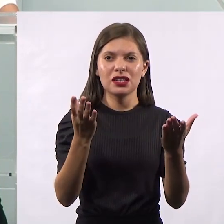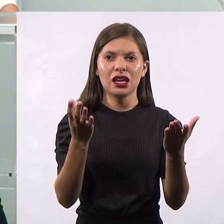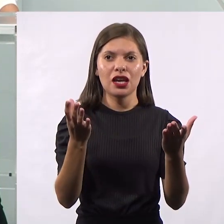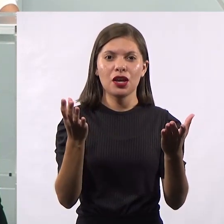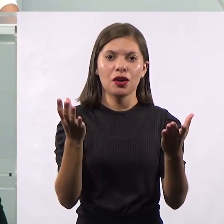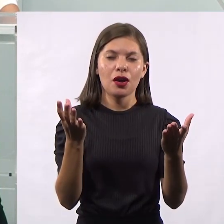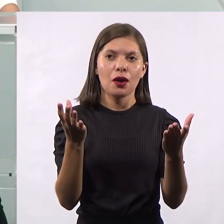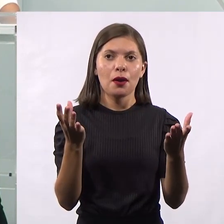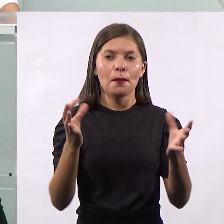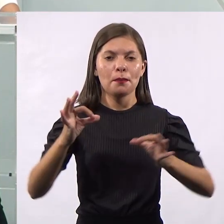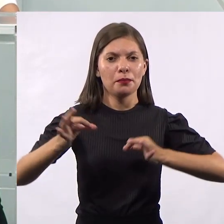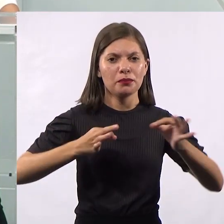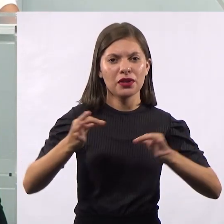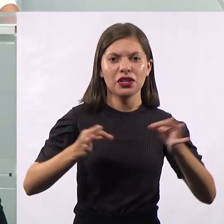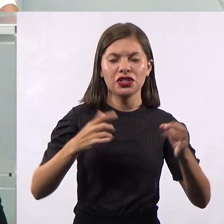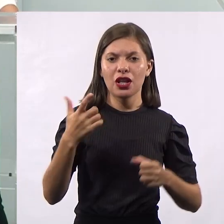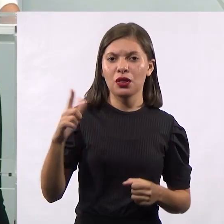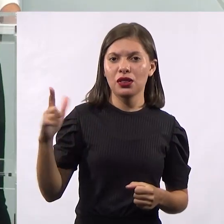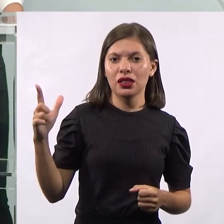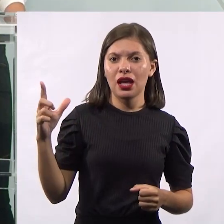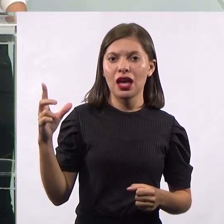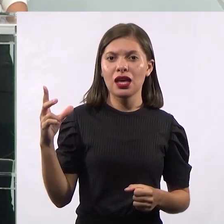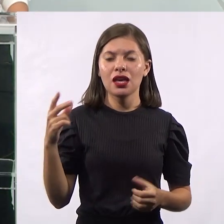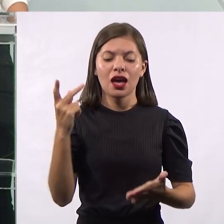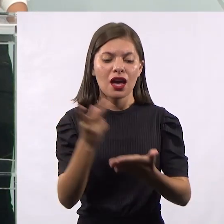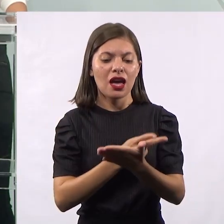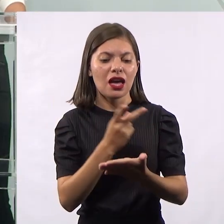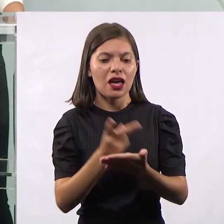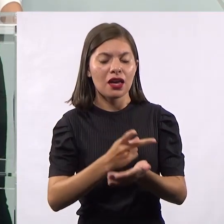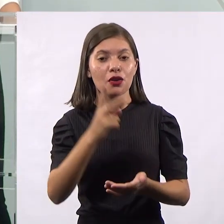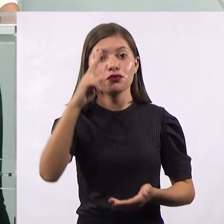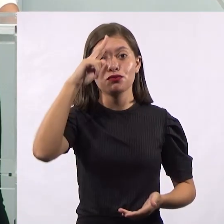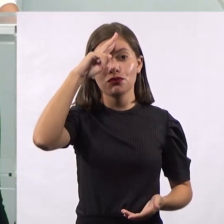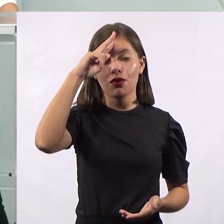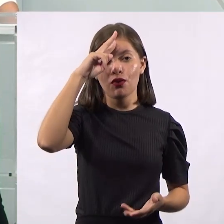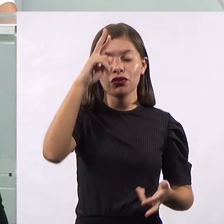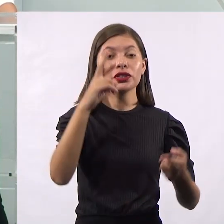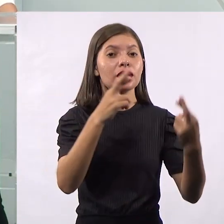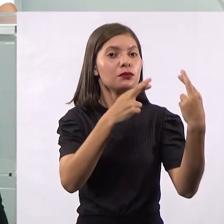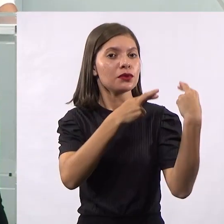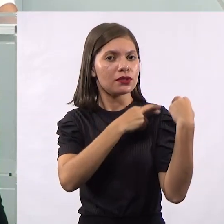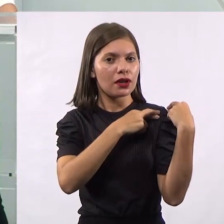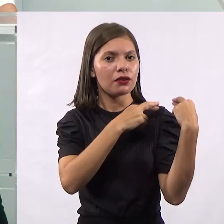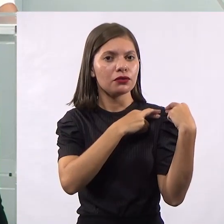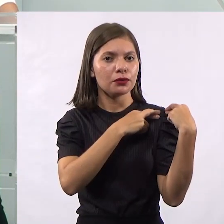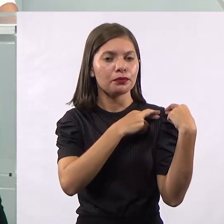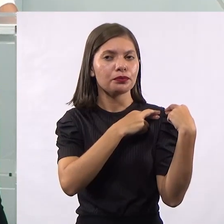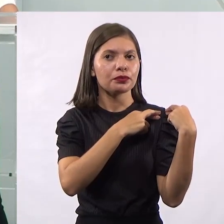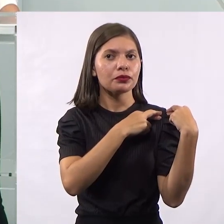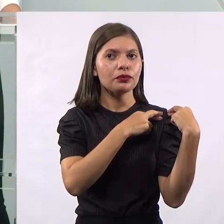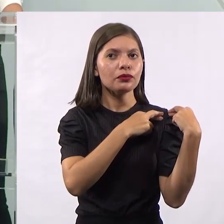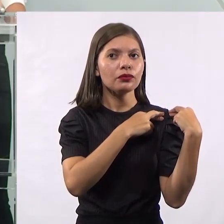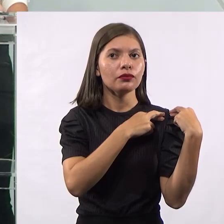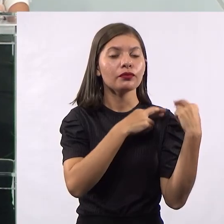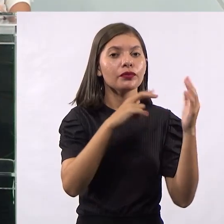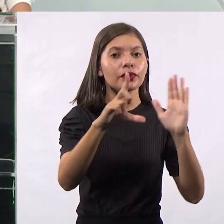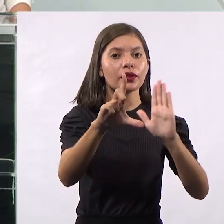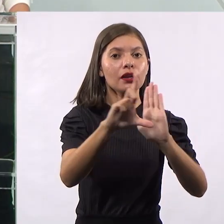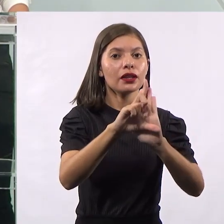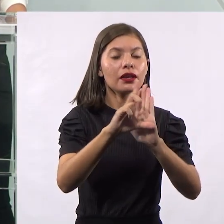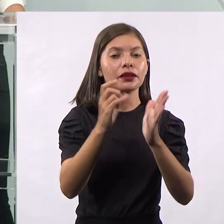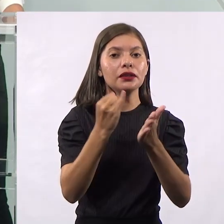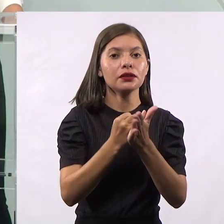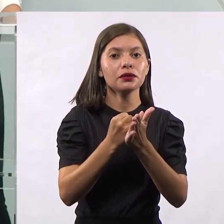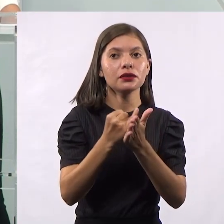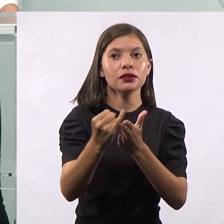erro grosseiro, capaz de ensejar a responsabilização de quem incorre nesse erro, nos termos da Lei